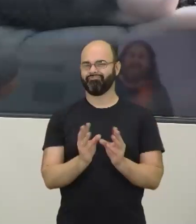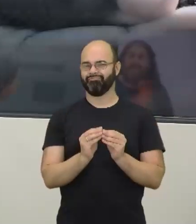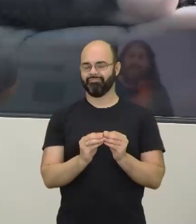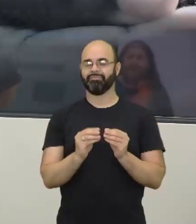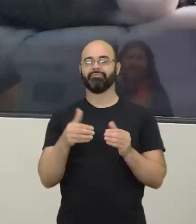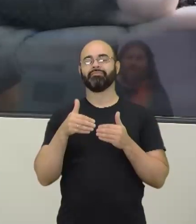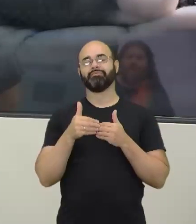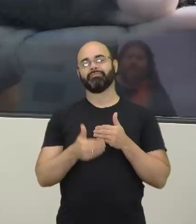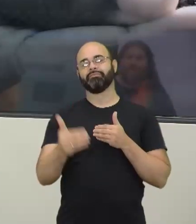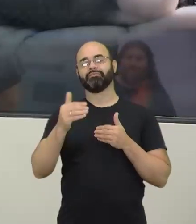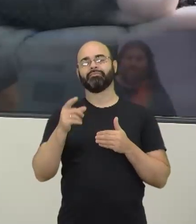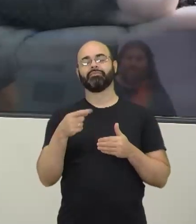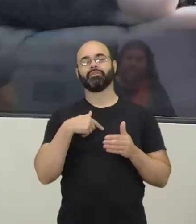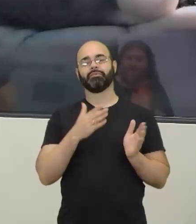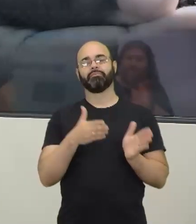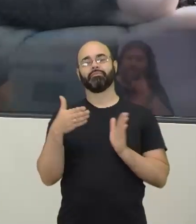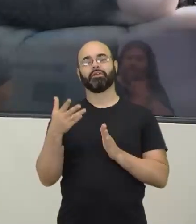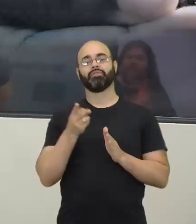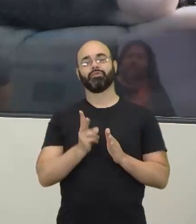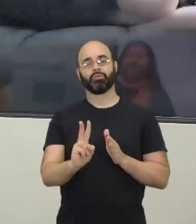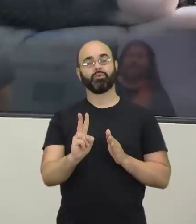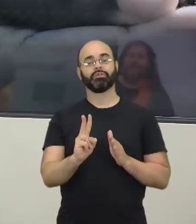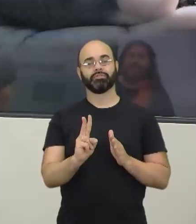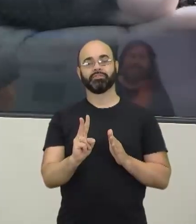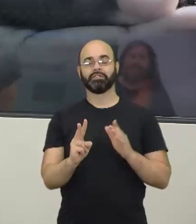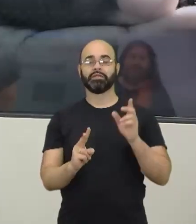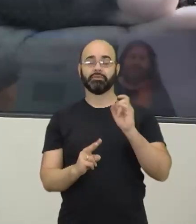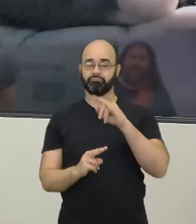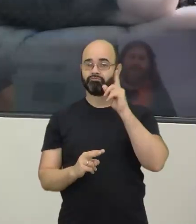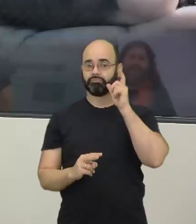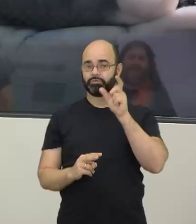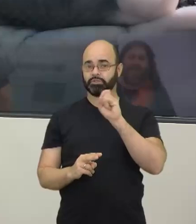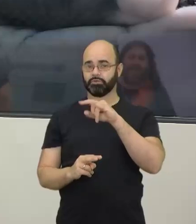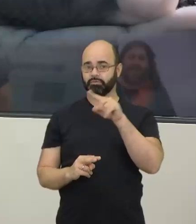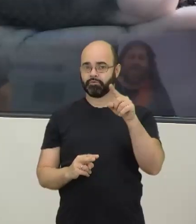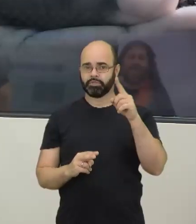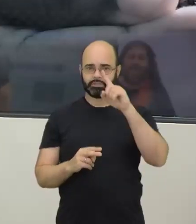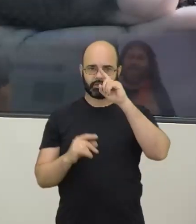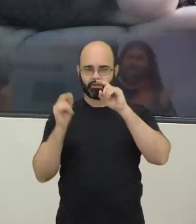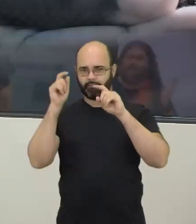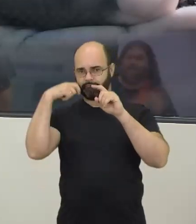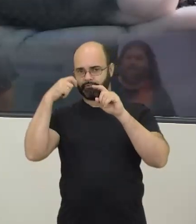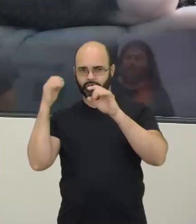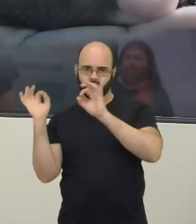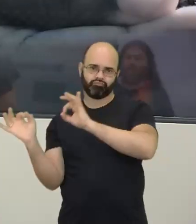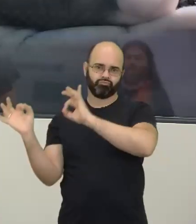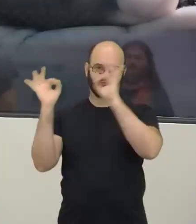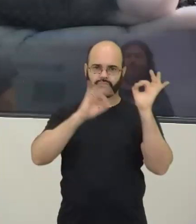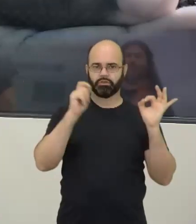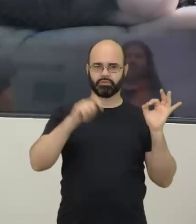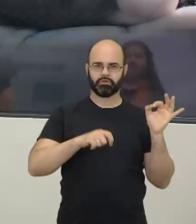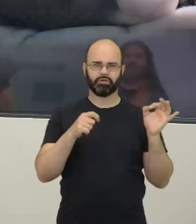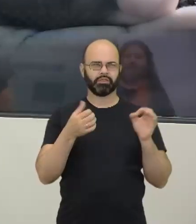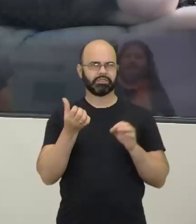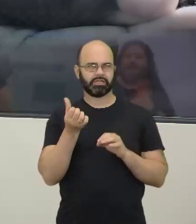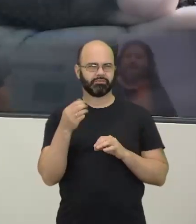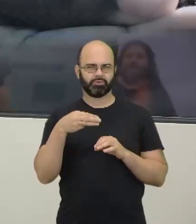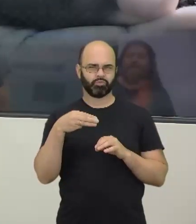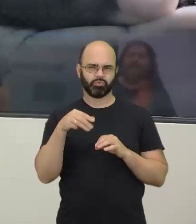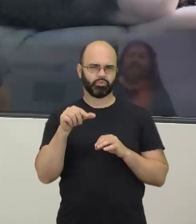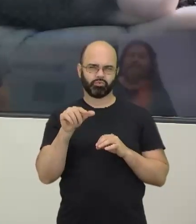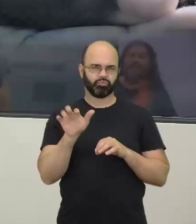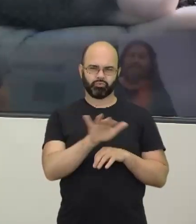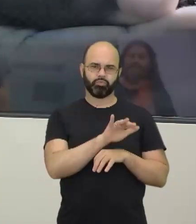na parte 2. Né? Interessante para quem puder ir assistir a íntegra desse vídeo, que tem um pouco mais de 6 minutos, é legal porque